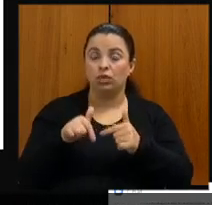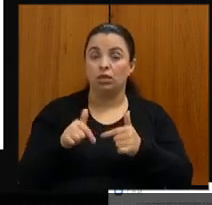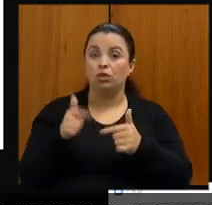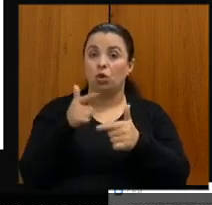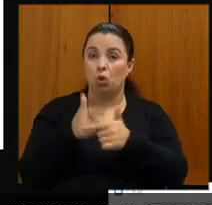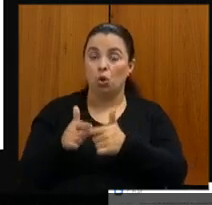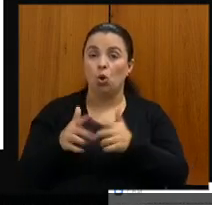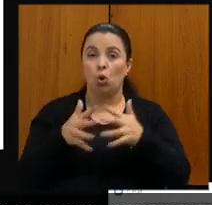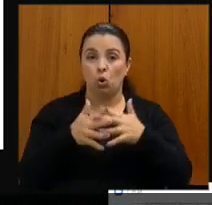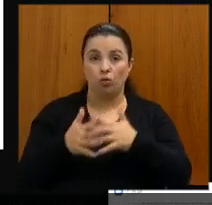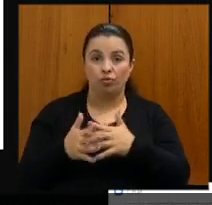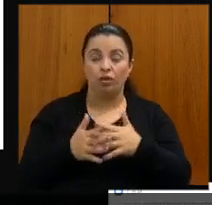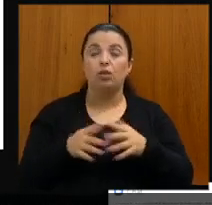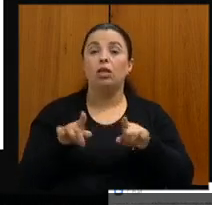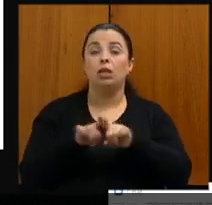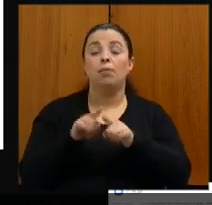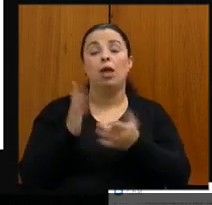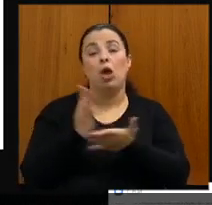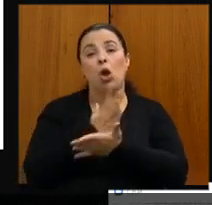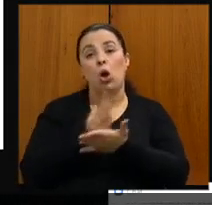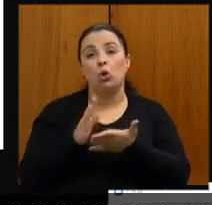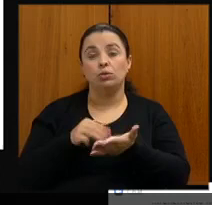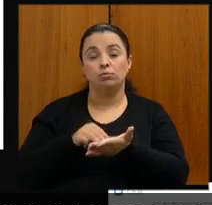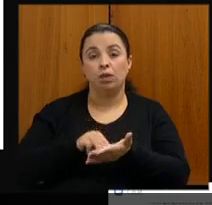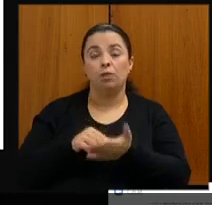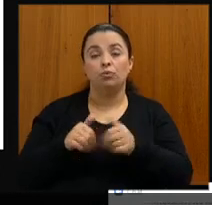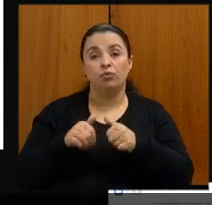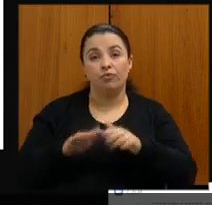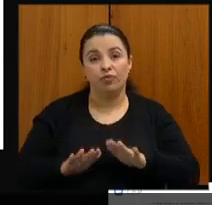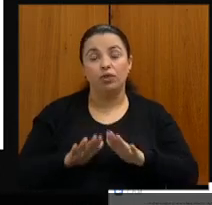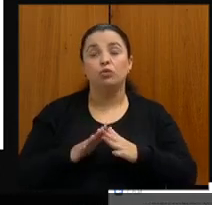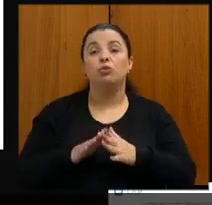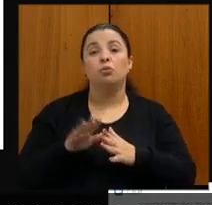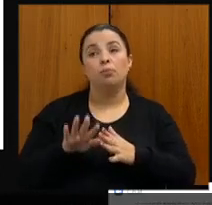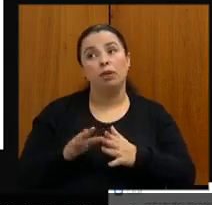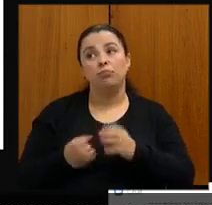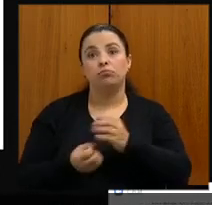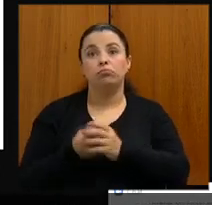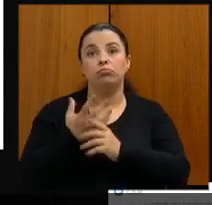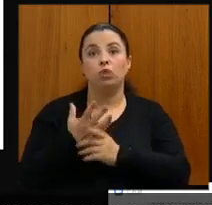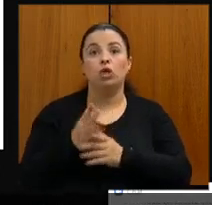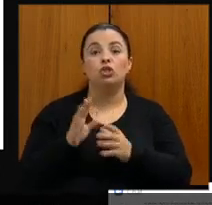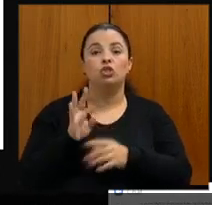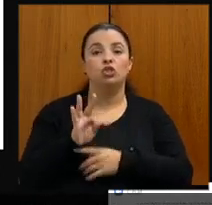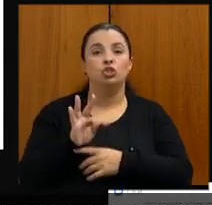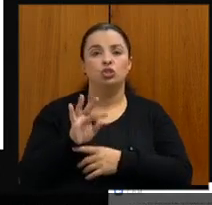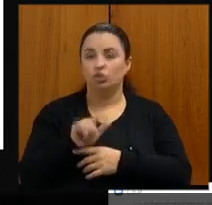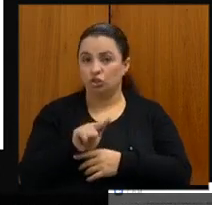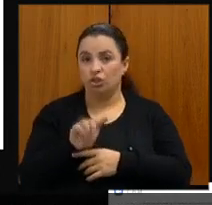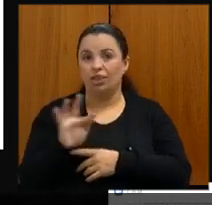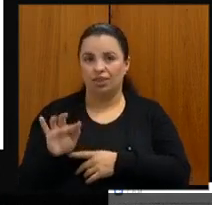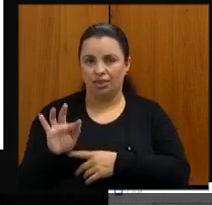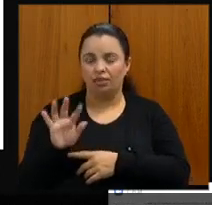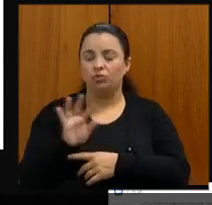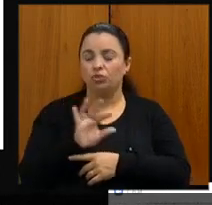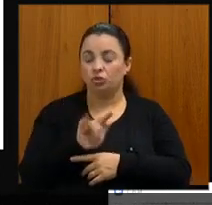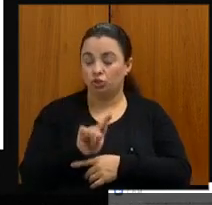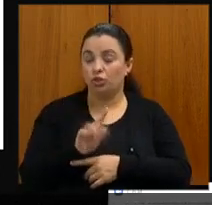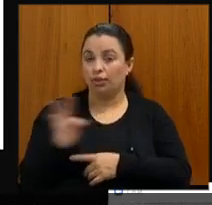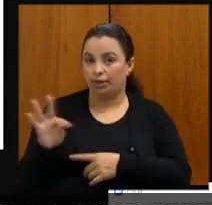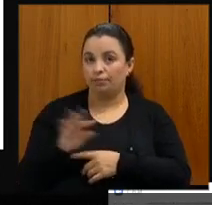mesa também a depender do conflito para criação de grupos de trabalho E essas visão